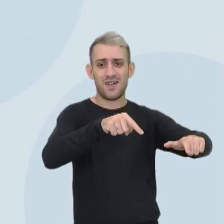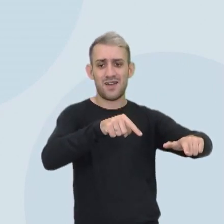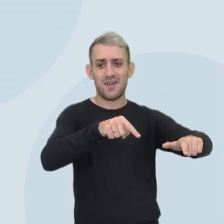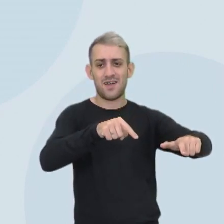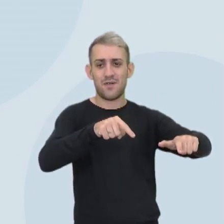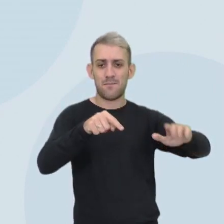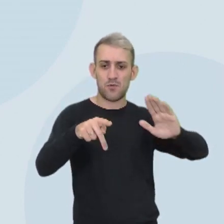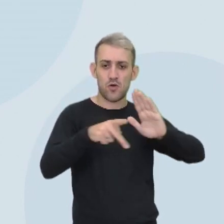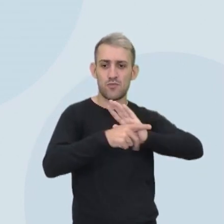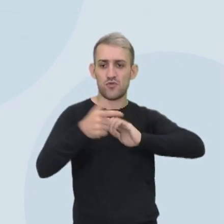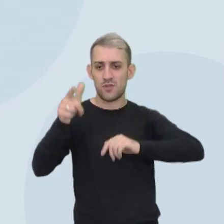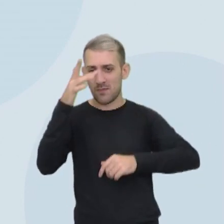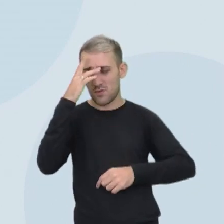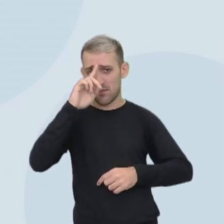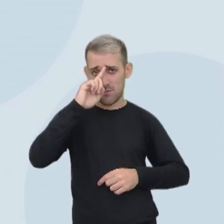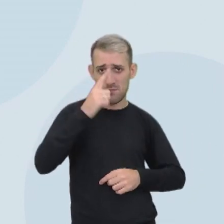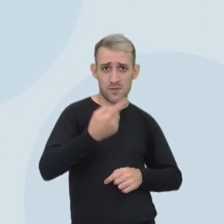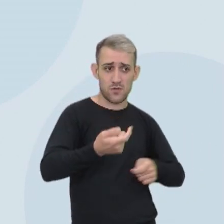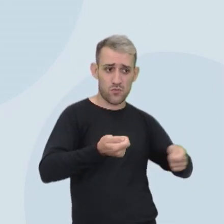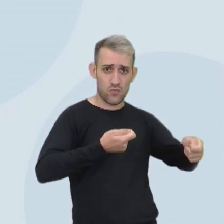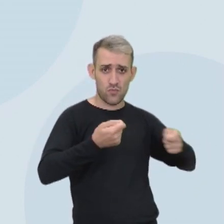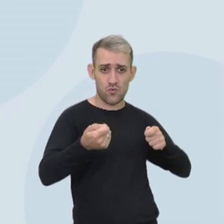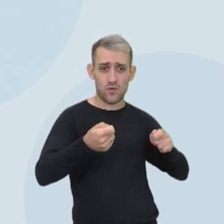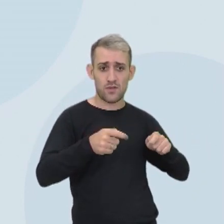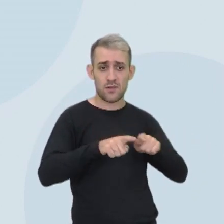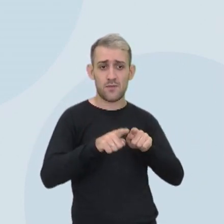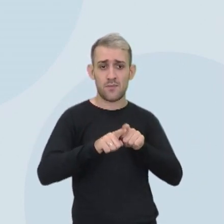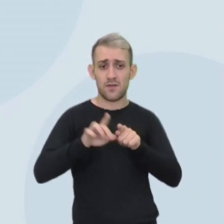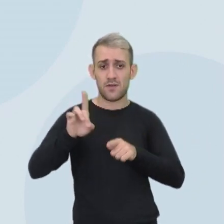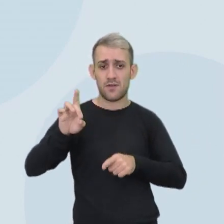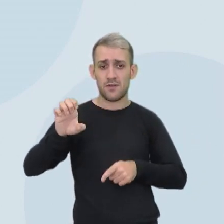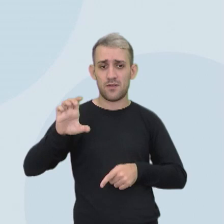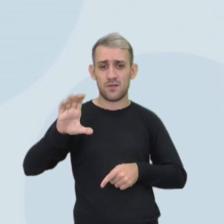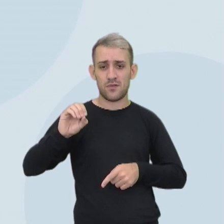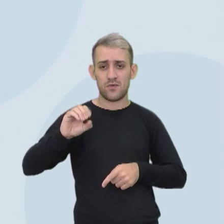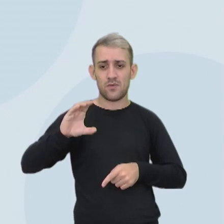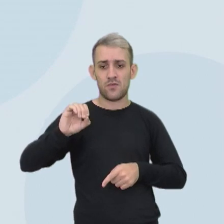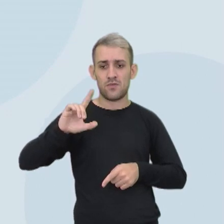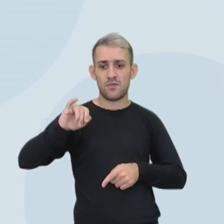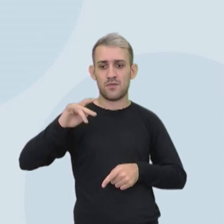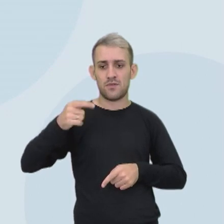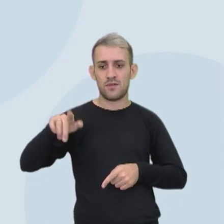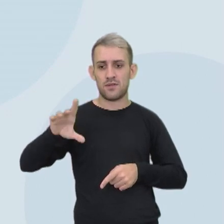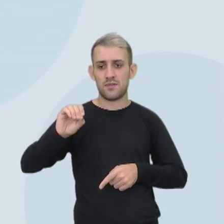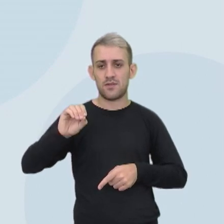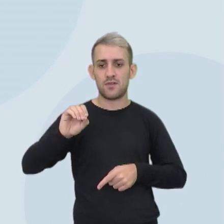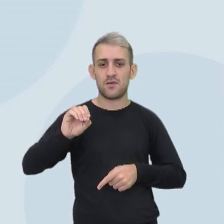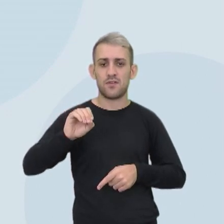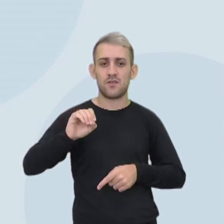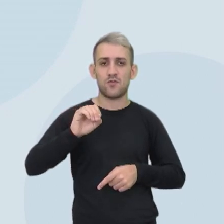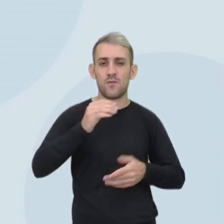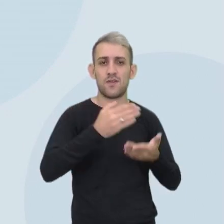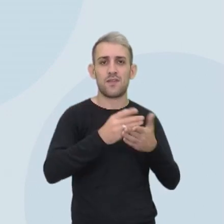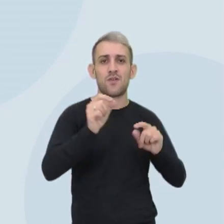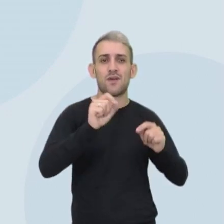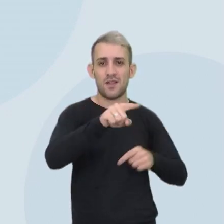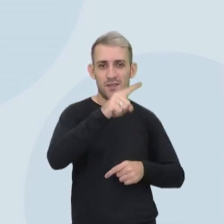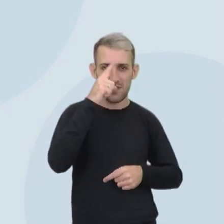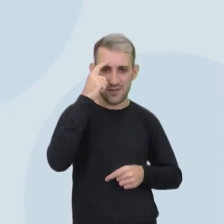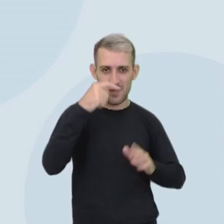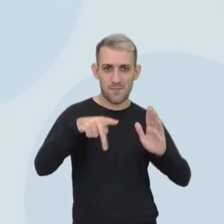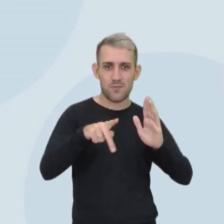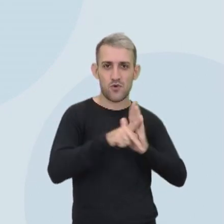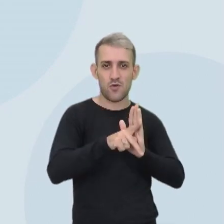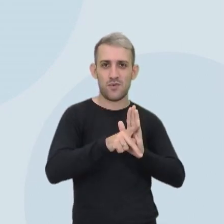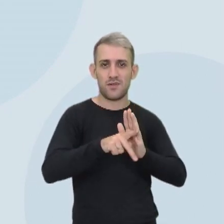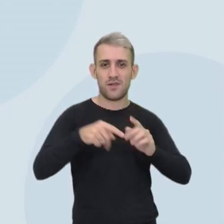colônia de outra, né? E a descolonização é o processo de deixar de ser colônia, então deixar de fazer parte